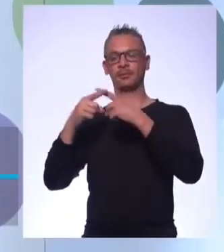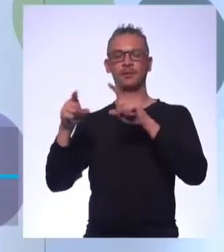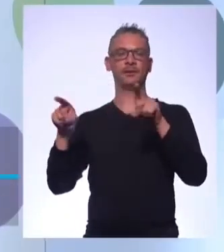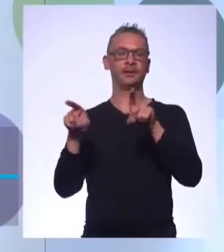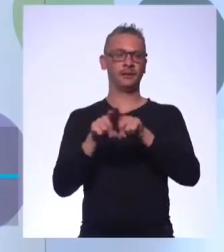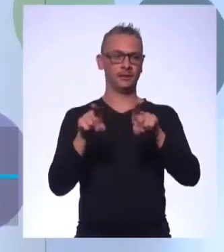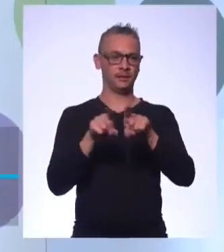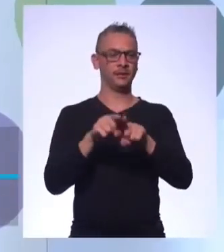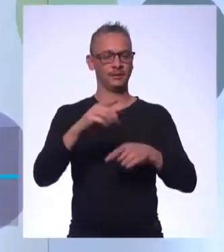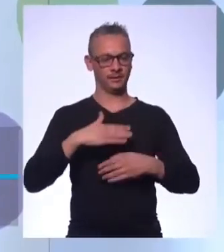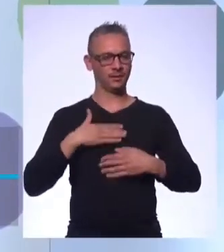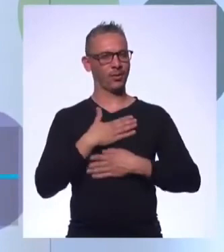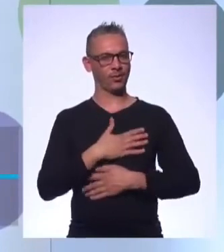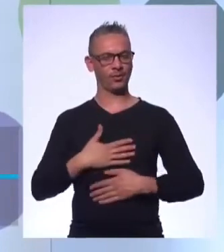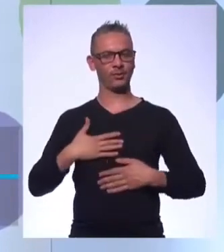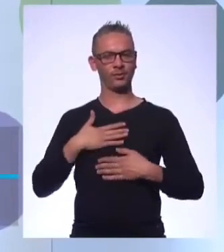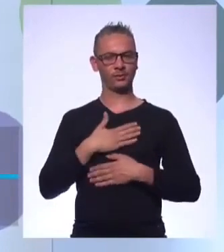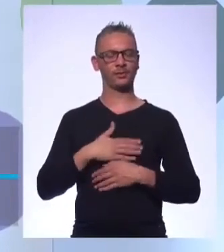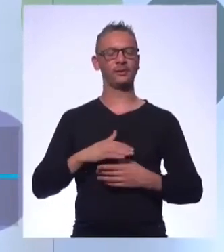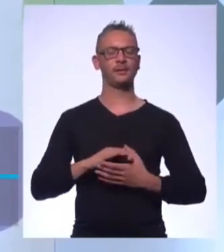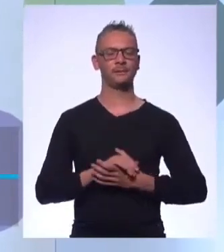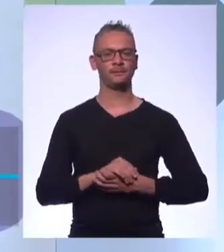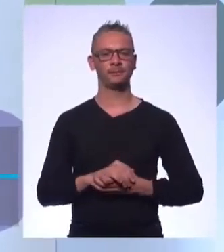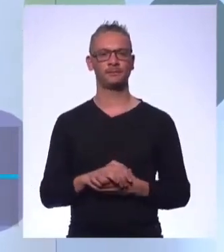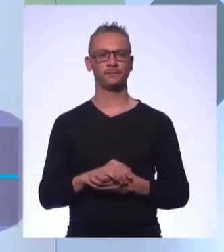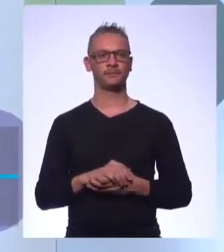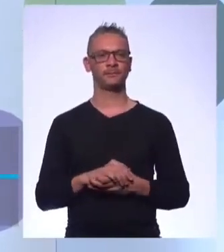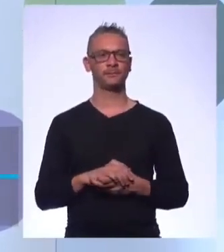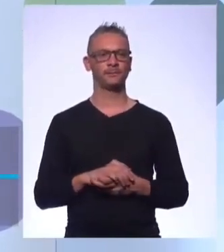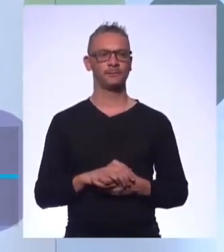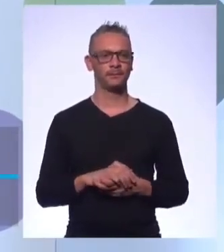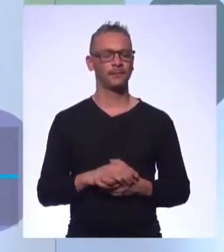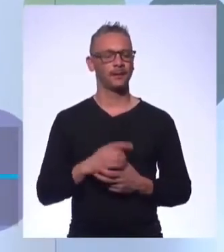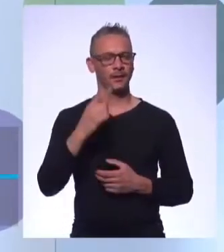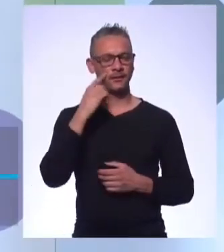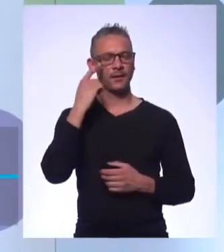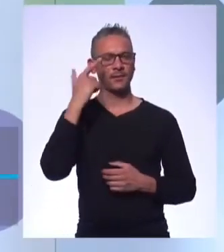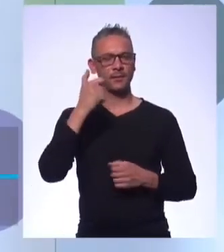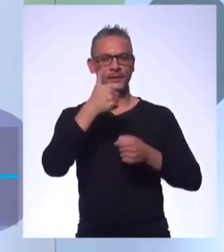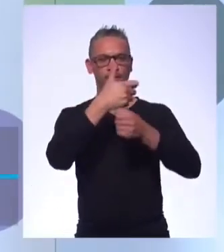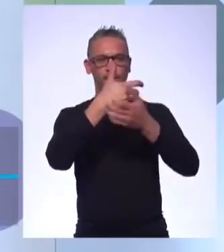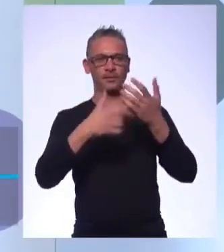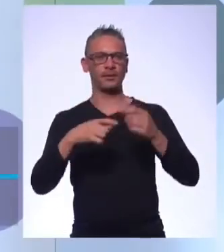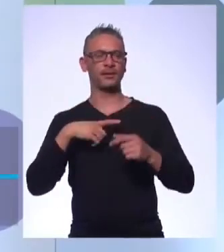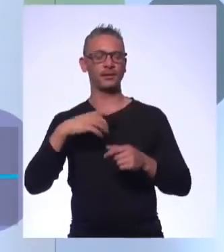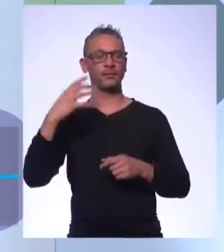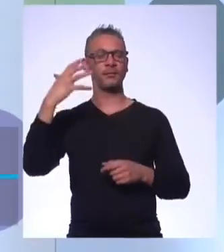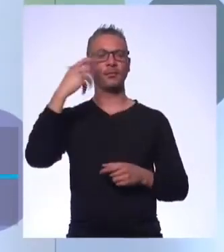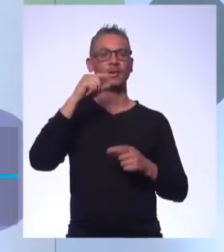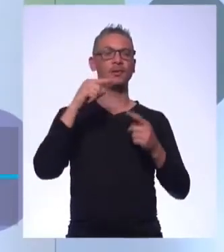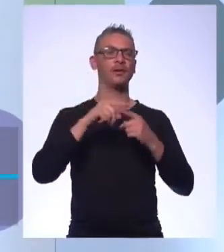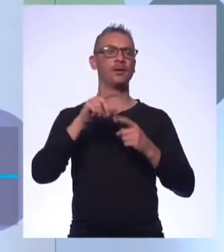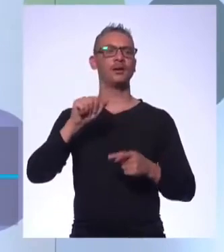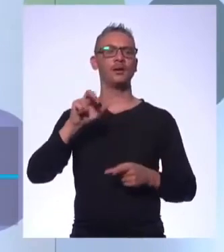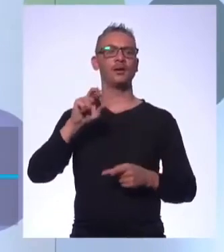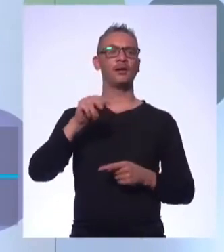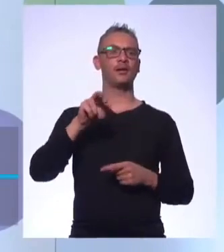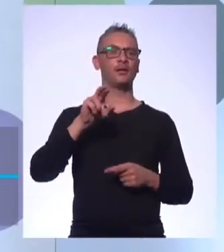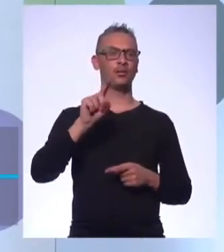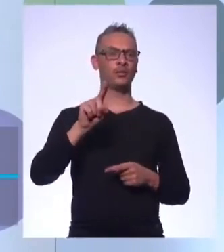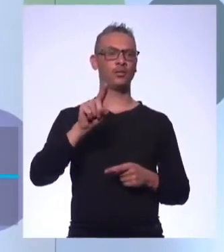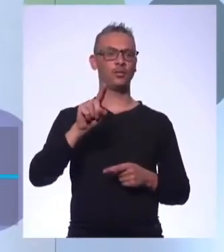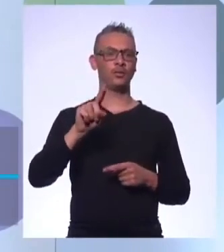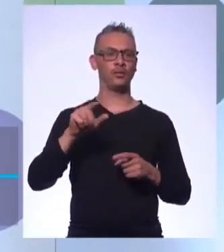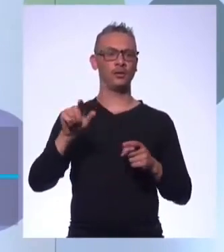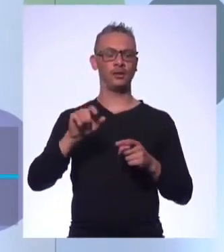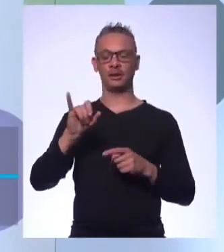gente. Vocês gostam, né? O rap da Akatsuki. Eita! Vamos ver se tem mais música. Ai, que lindo! O Arthur tá falando da música da Isa,